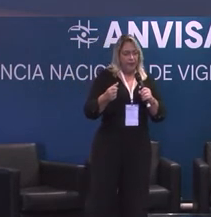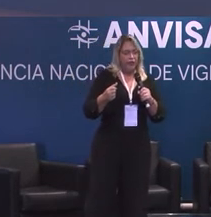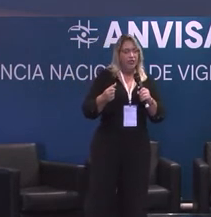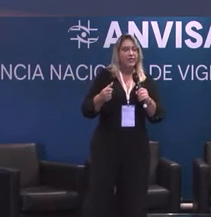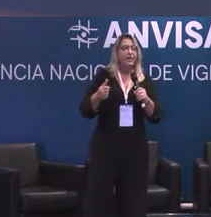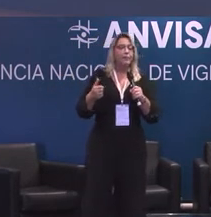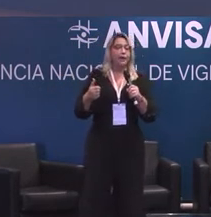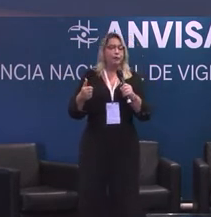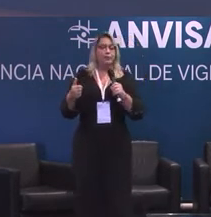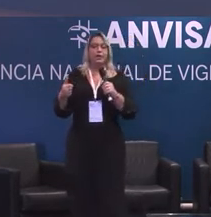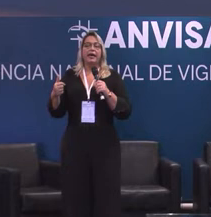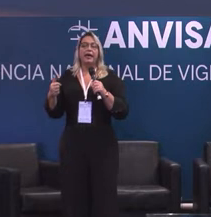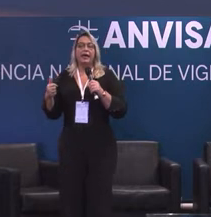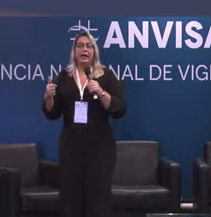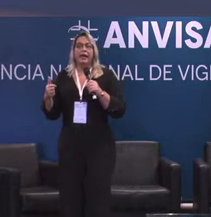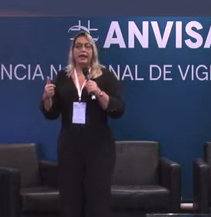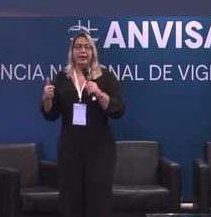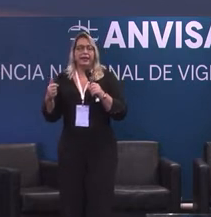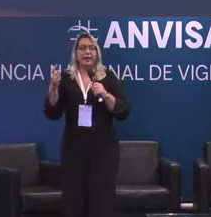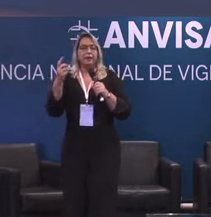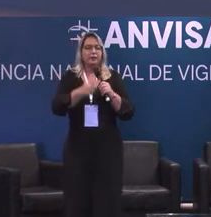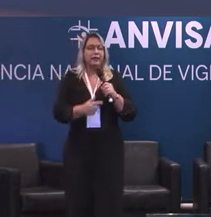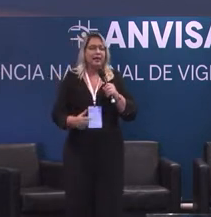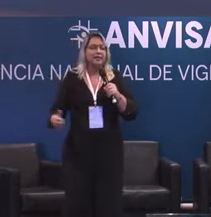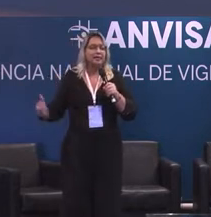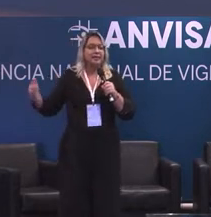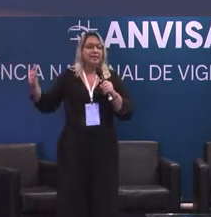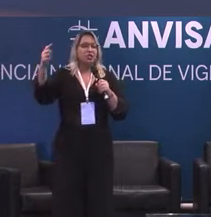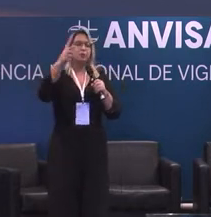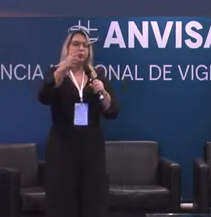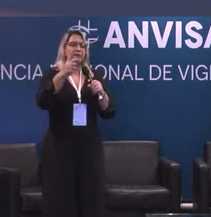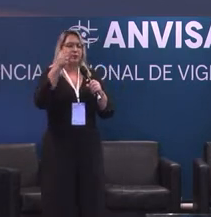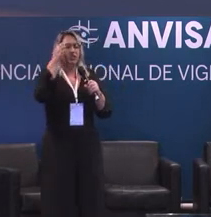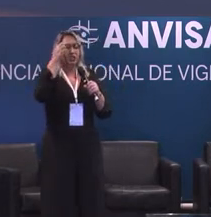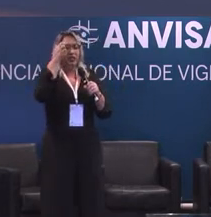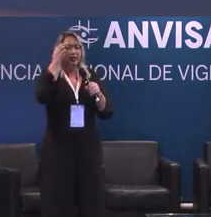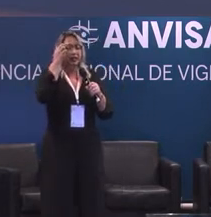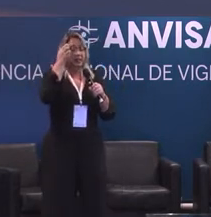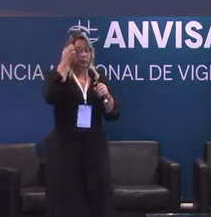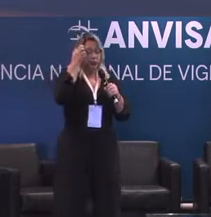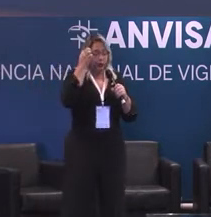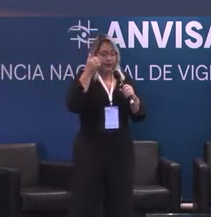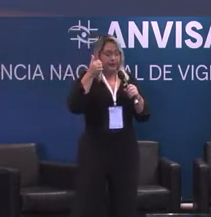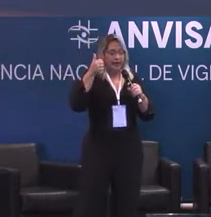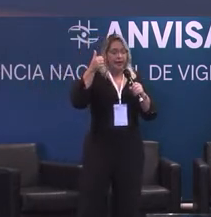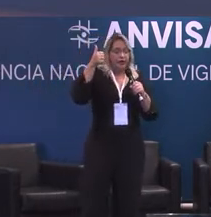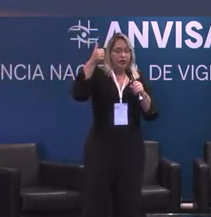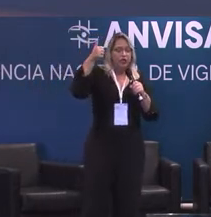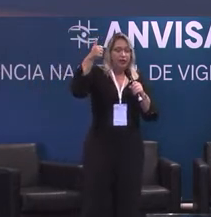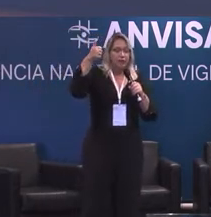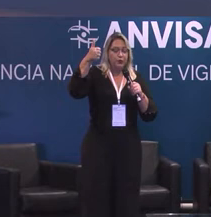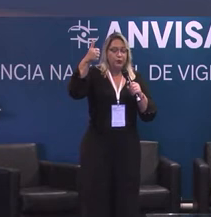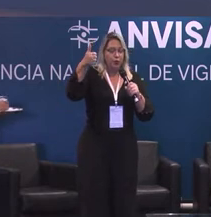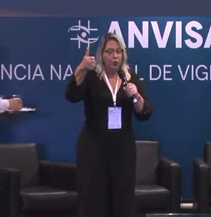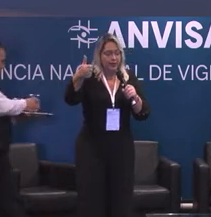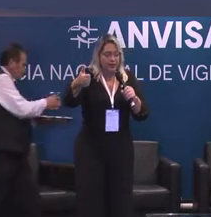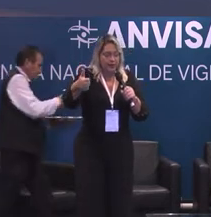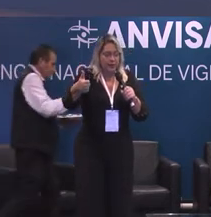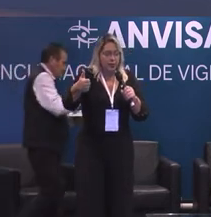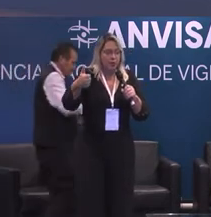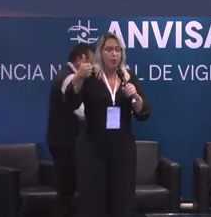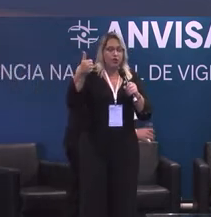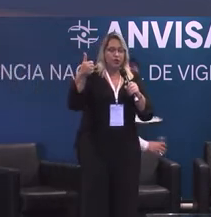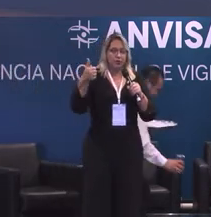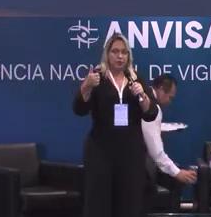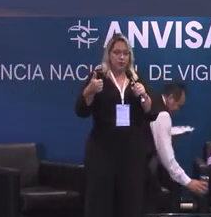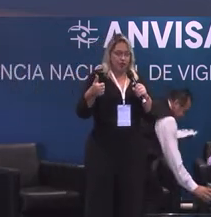Nós já sabemos que, dentro dessa distribuição das diretrizes 1 e 2, nós teremos uma seção com